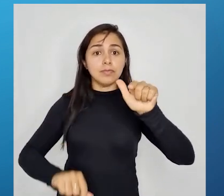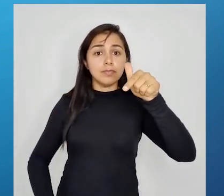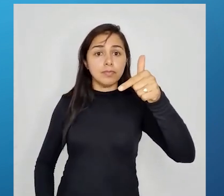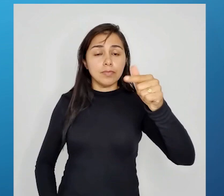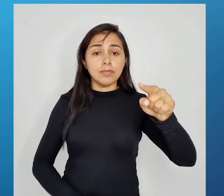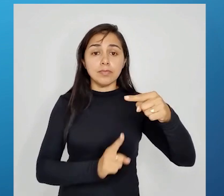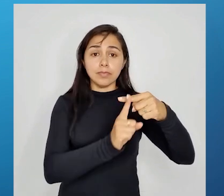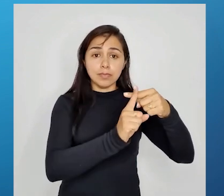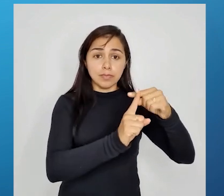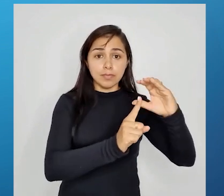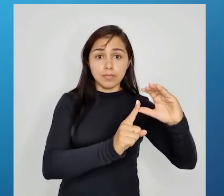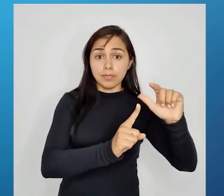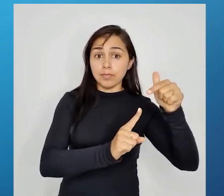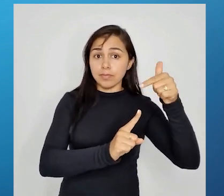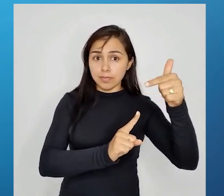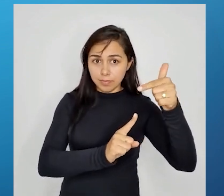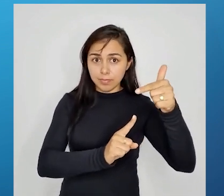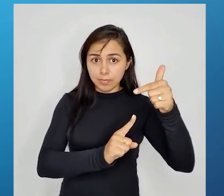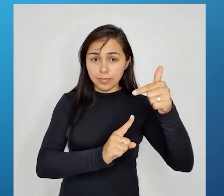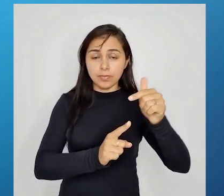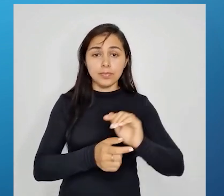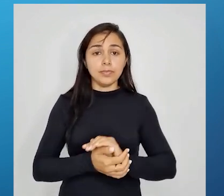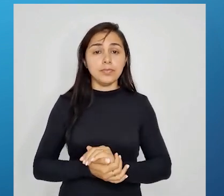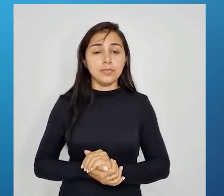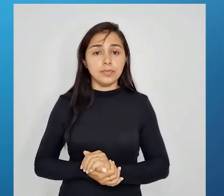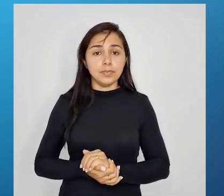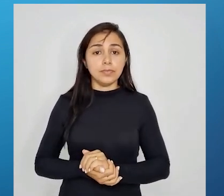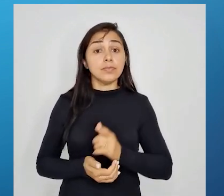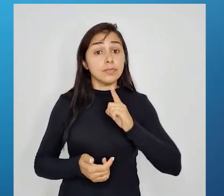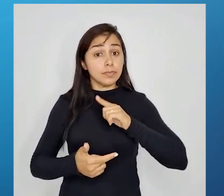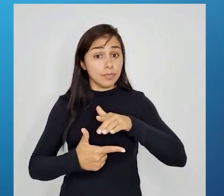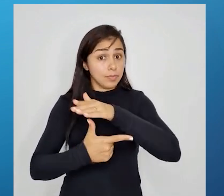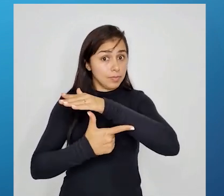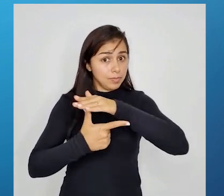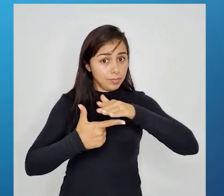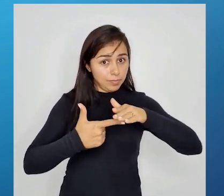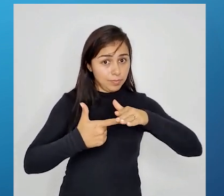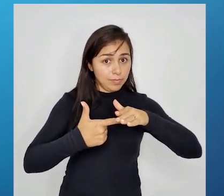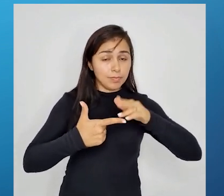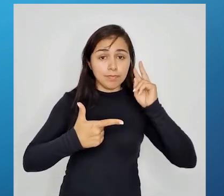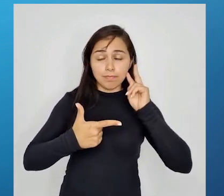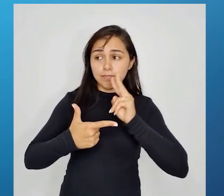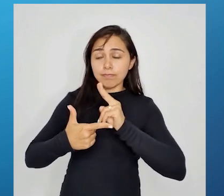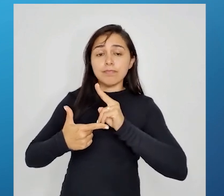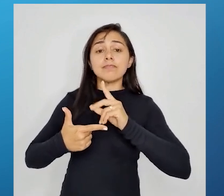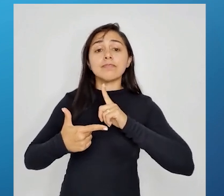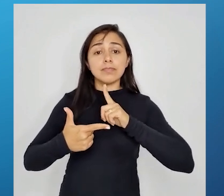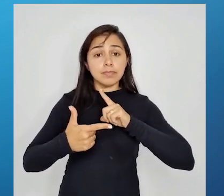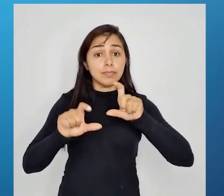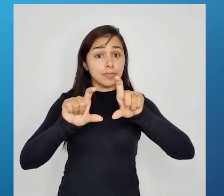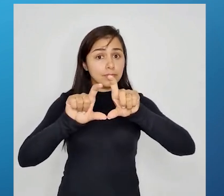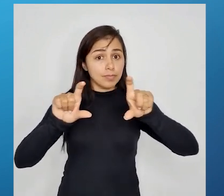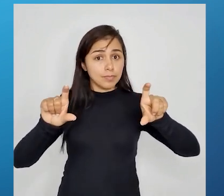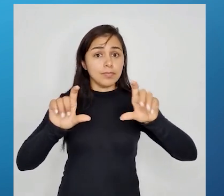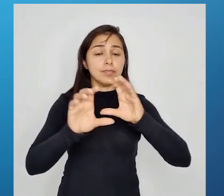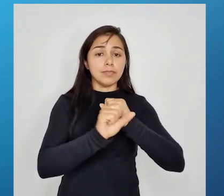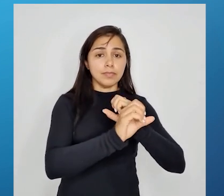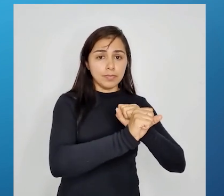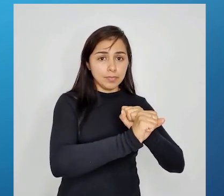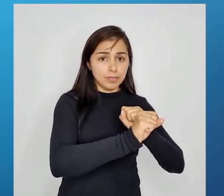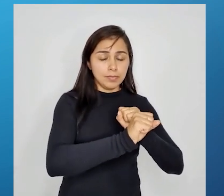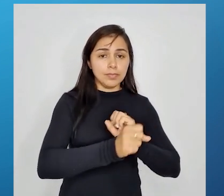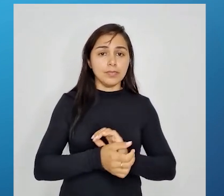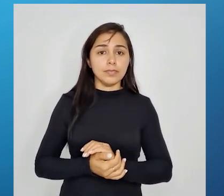propriedade importante dos triângulos retângulos. Então tem um triângulo retângulo aqui e o nosso bem conhecido Teorema de